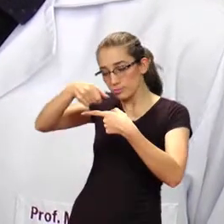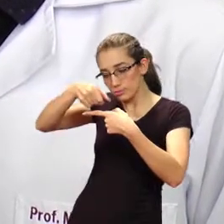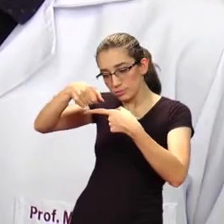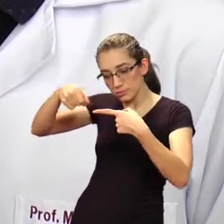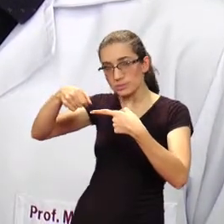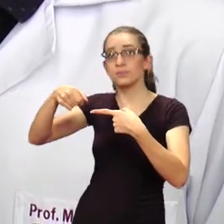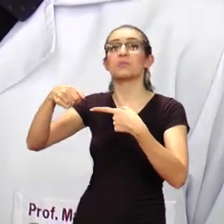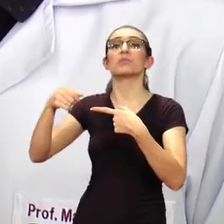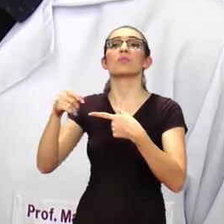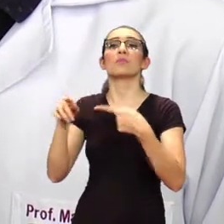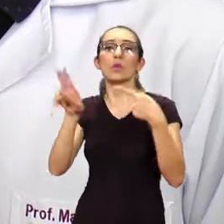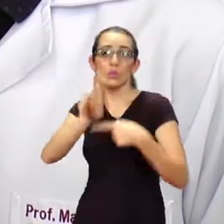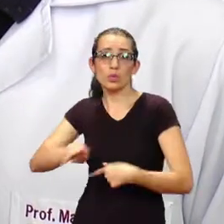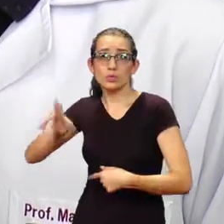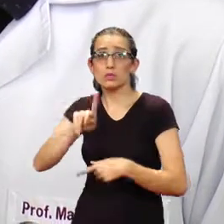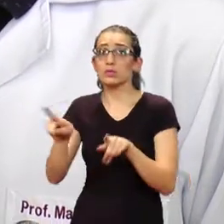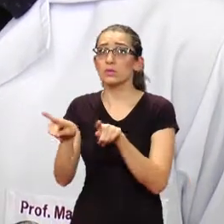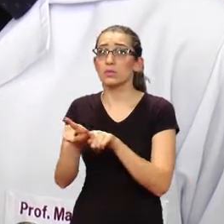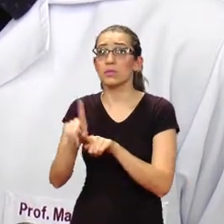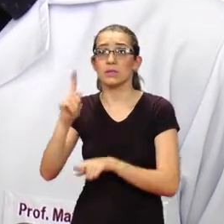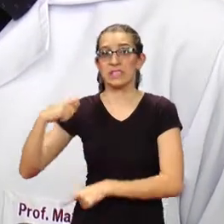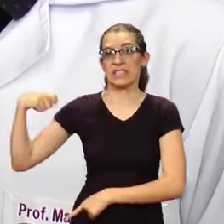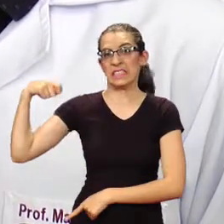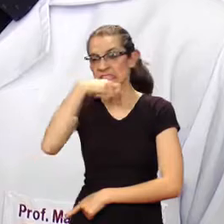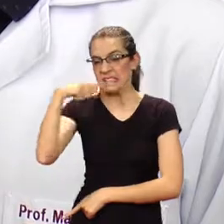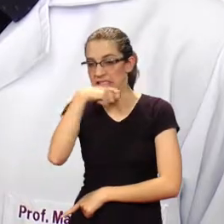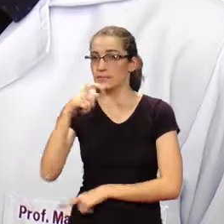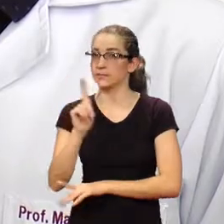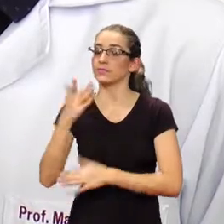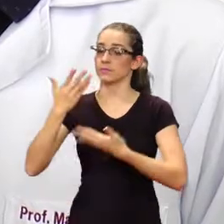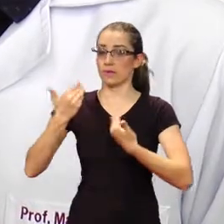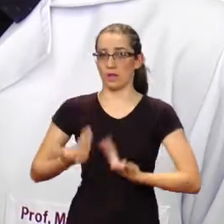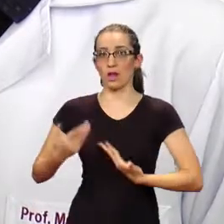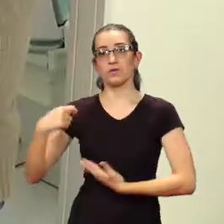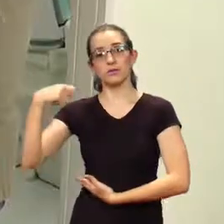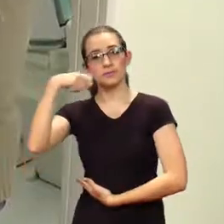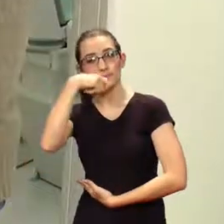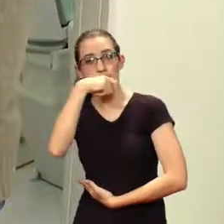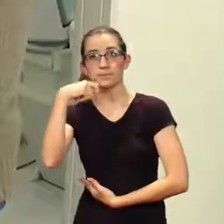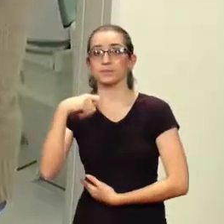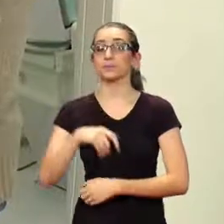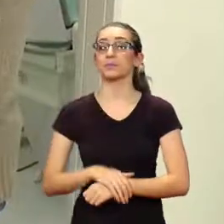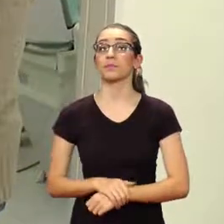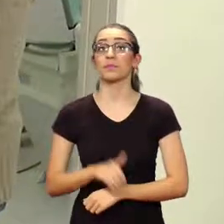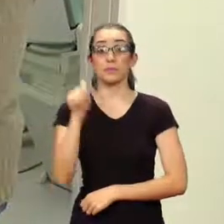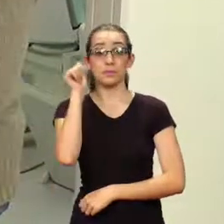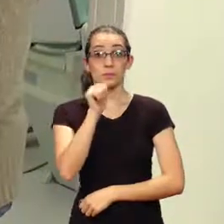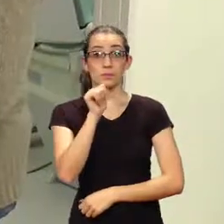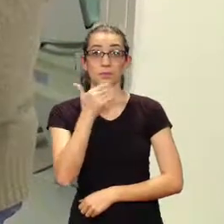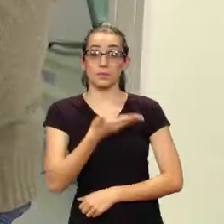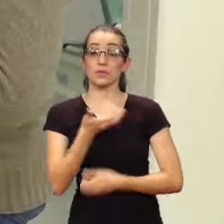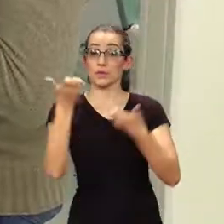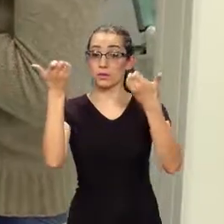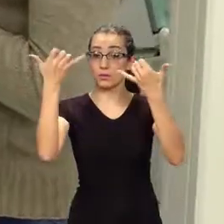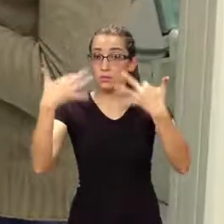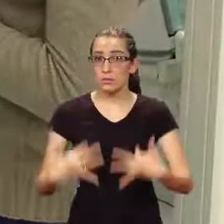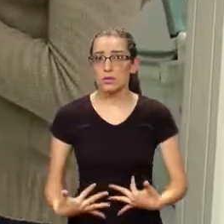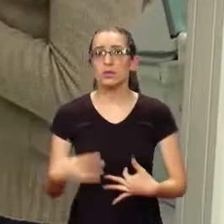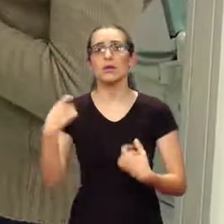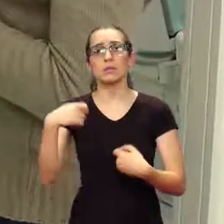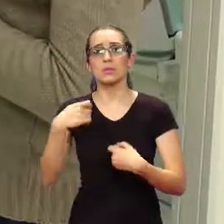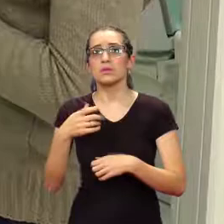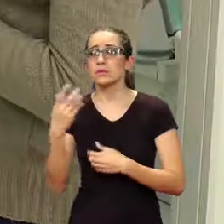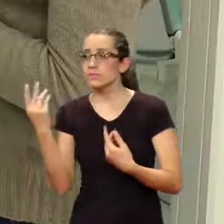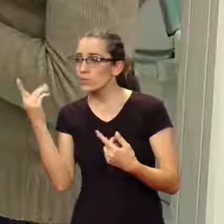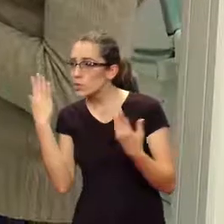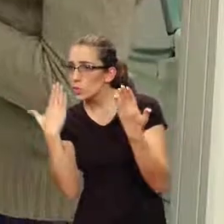uma quantidade razoável, e que ela não utilize muita força. Bruna Fonseca salienta que é importante procurar